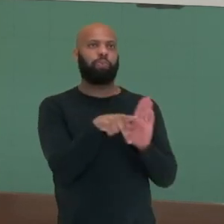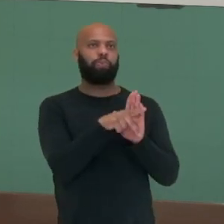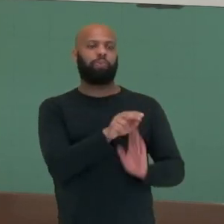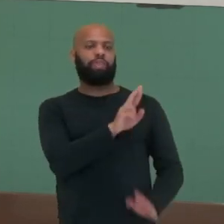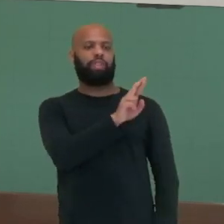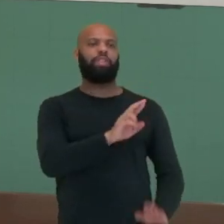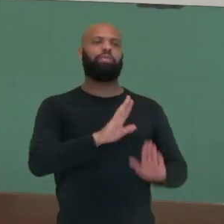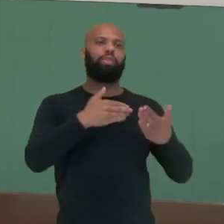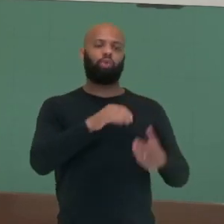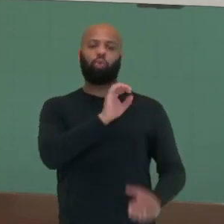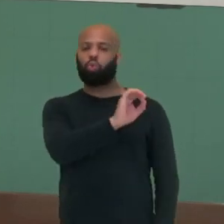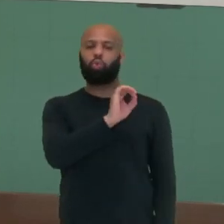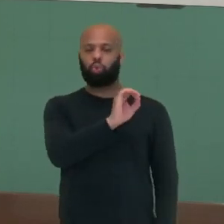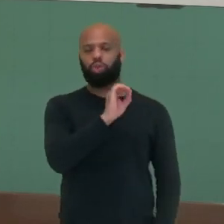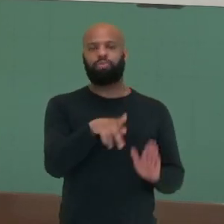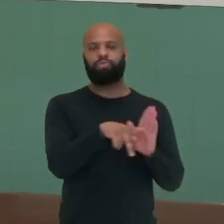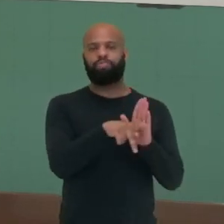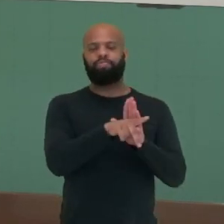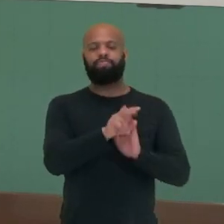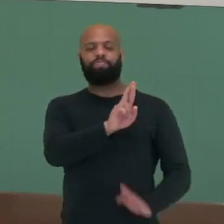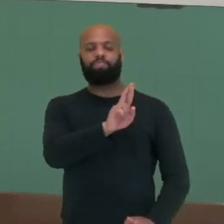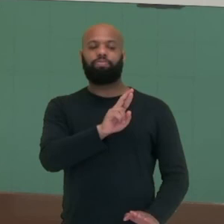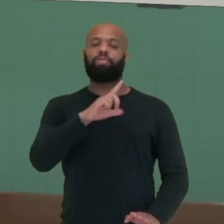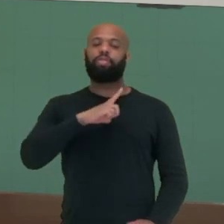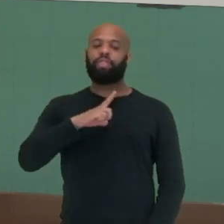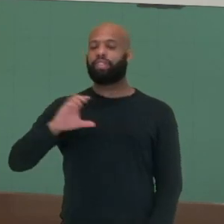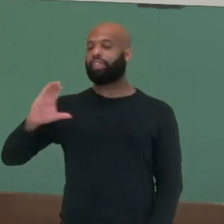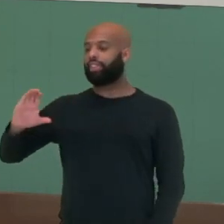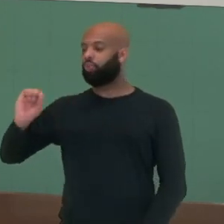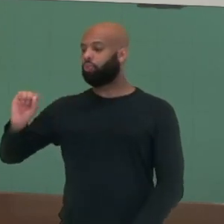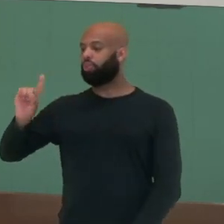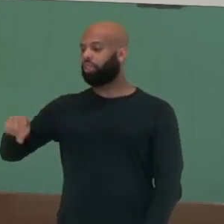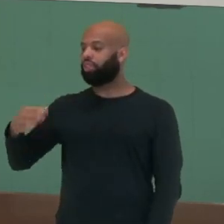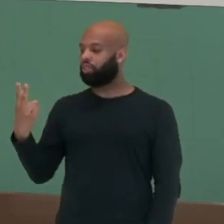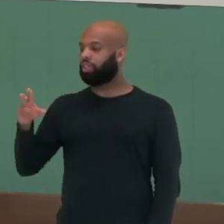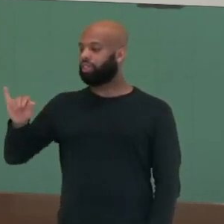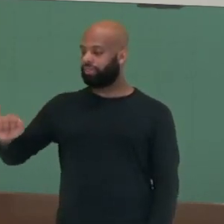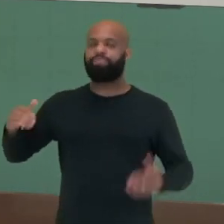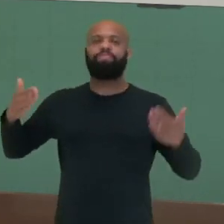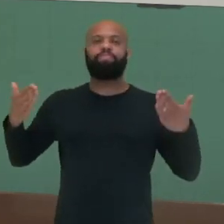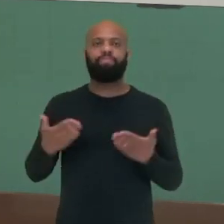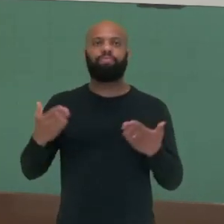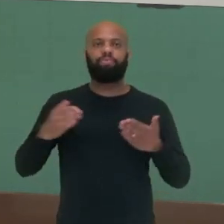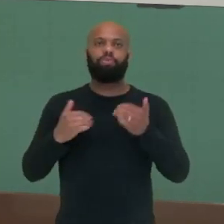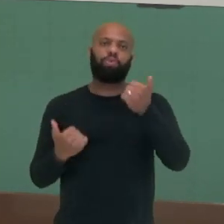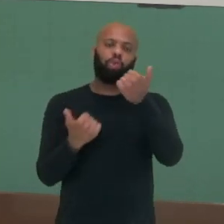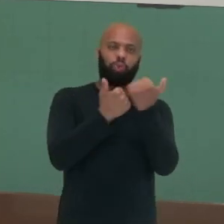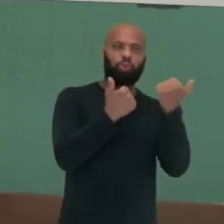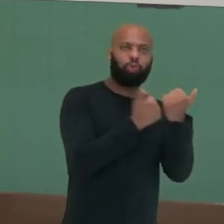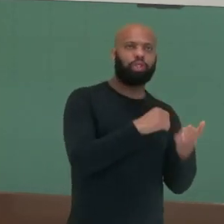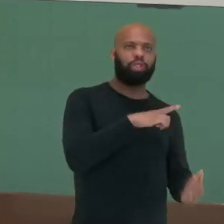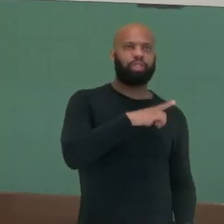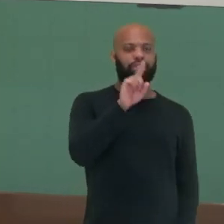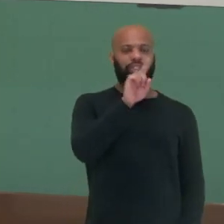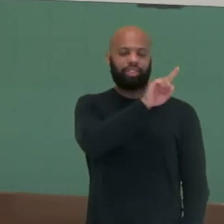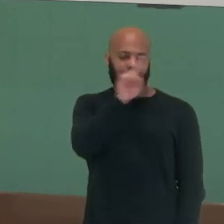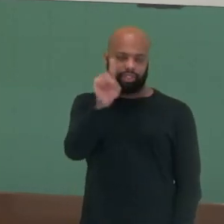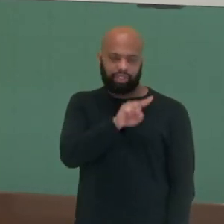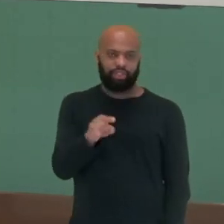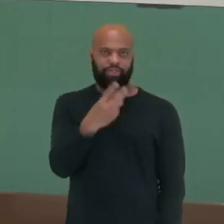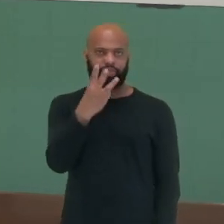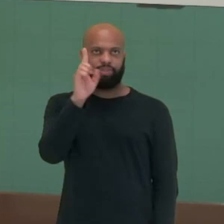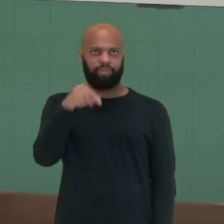real, então ele vale 0 o real, e a parte imaginária vale 2i. Agora é só substituir o Z3, que é